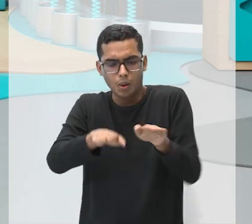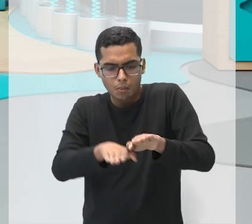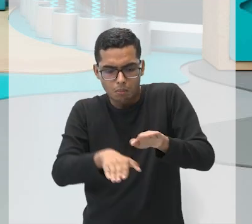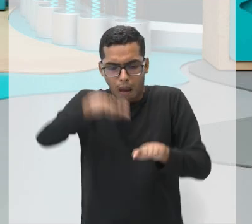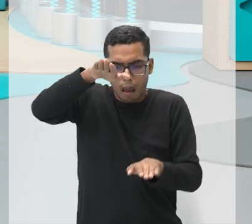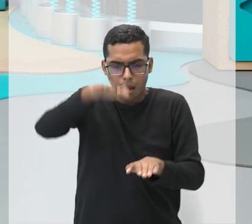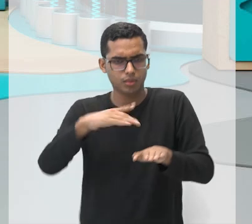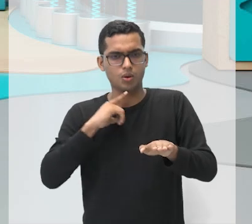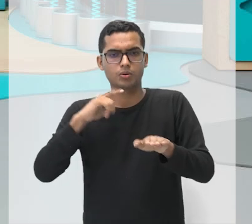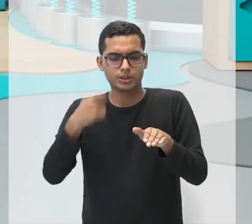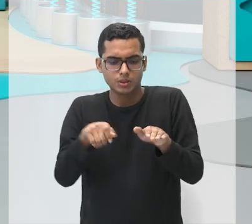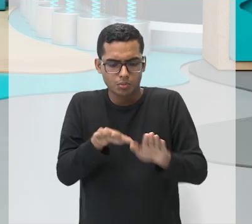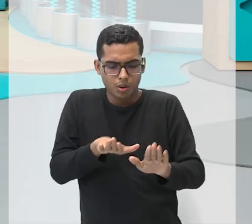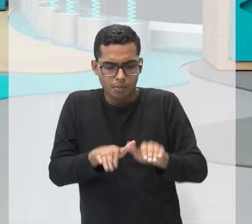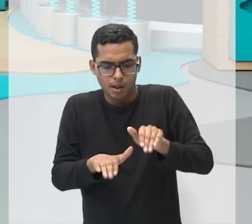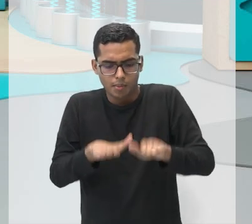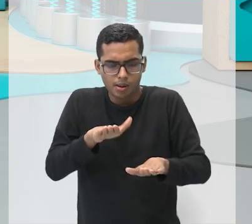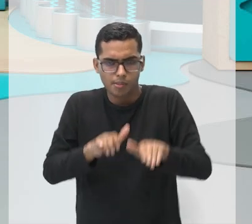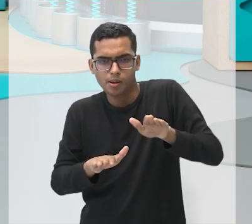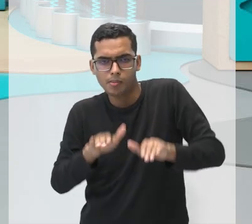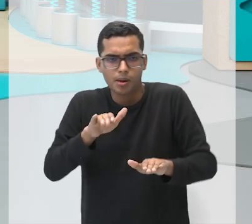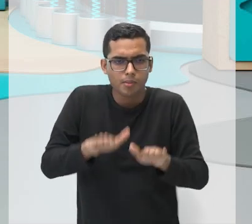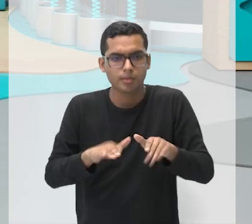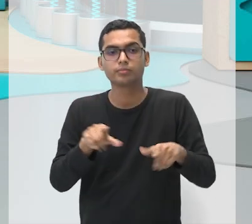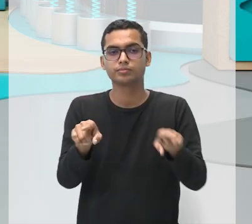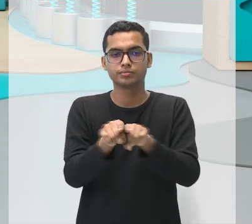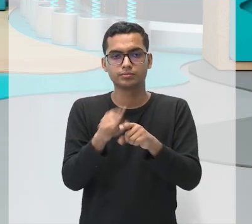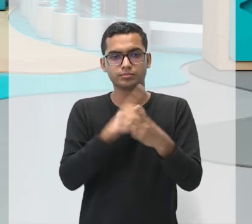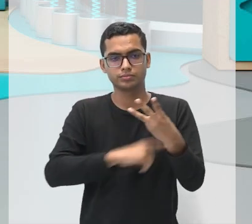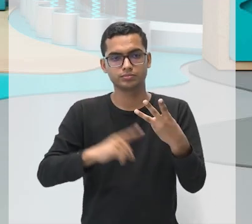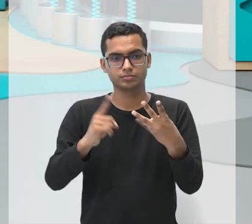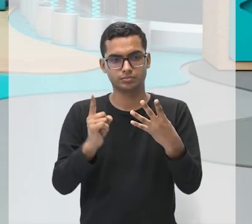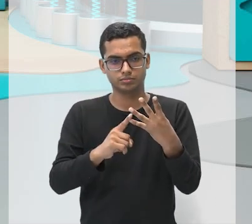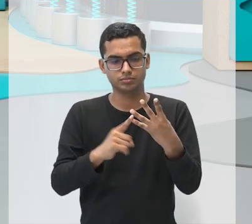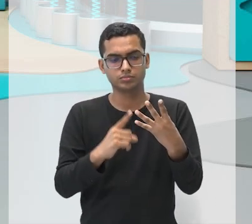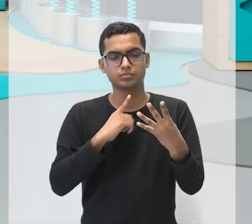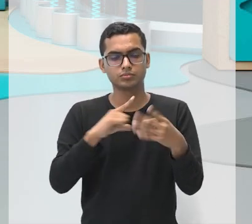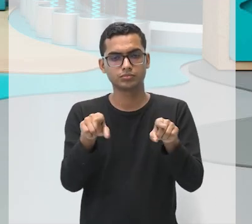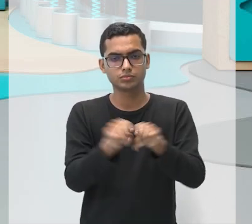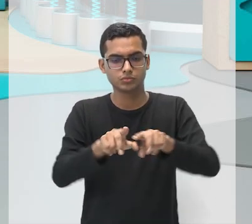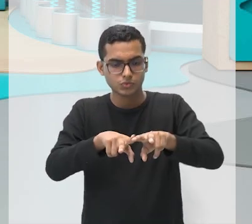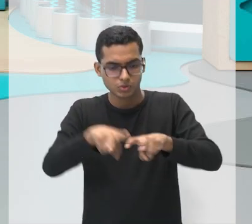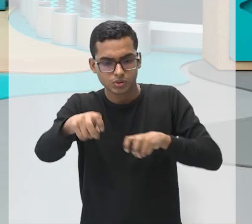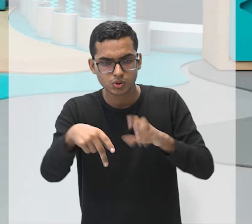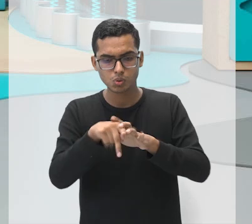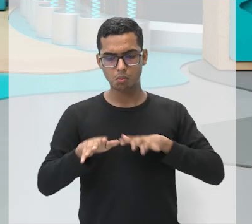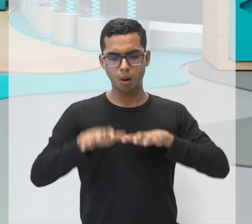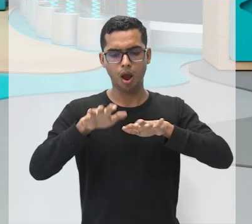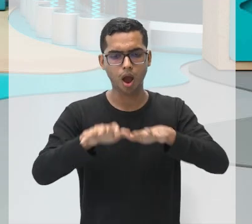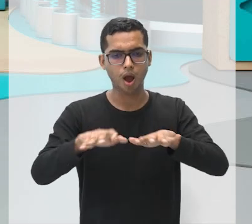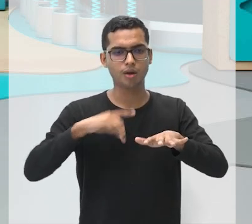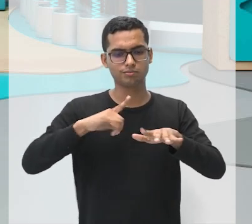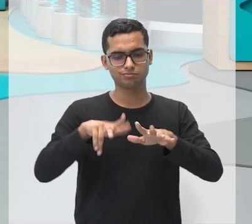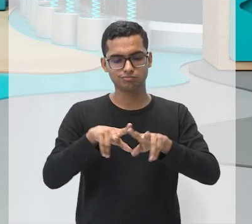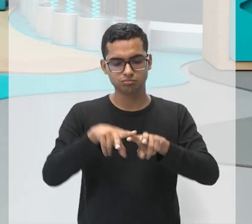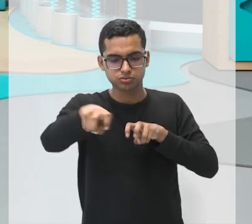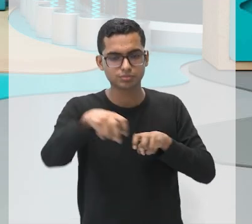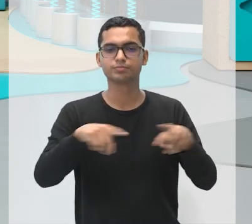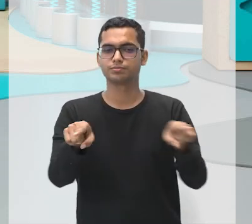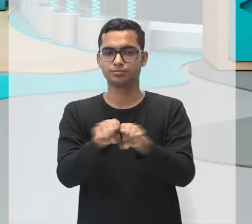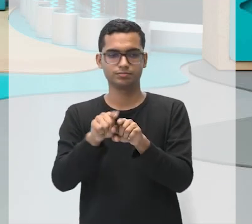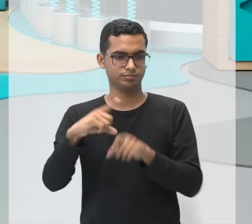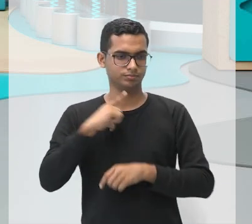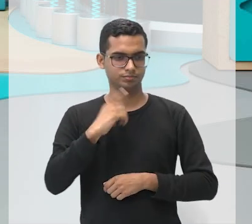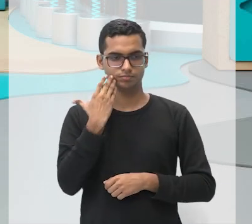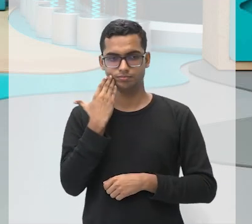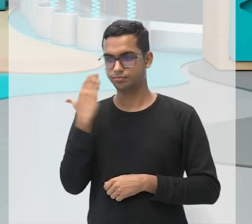de forma diferenciada. E a gente vai ter também a maratona. Essas são só as corridas. A gente vai ter a categoria dos saltos, olha